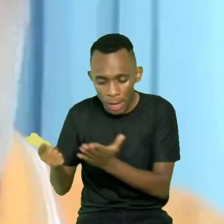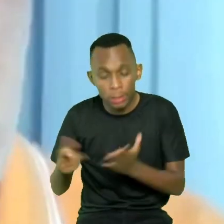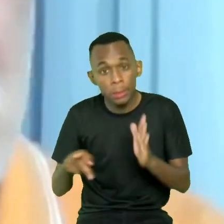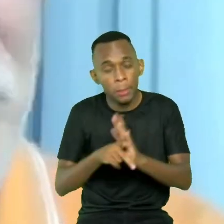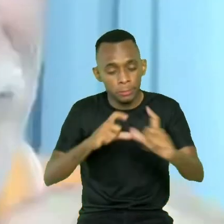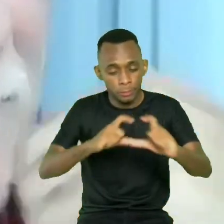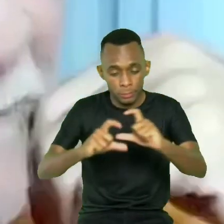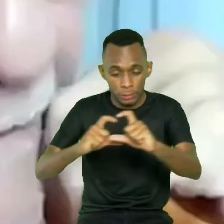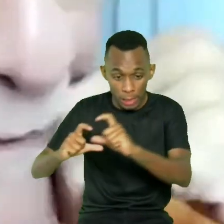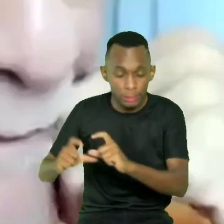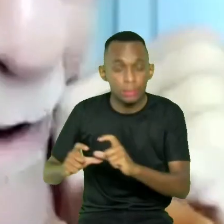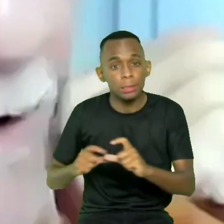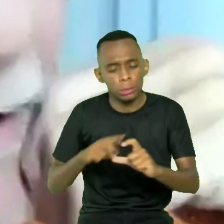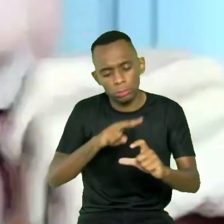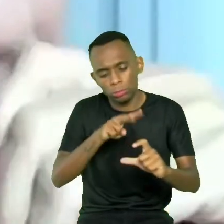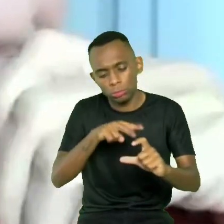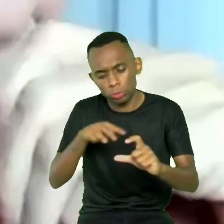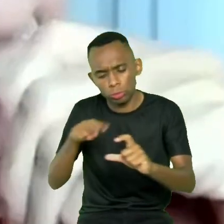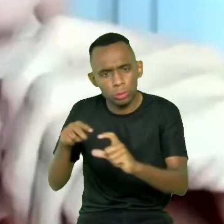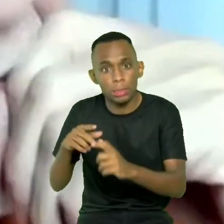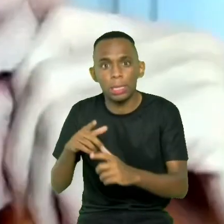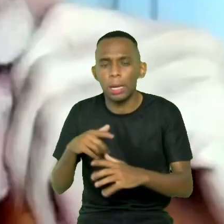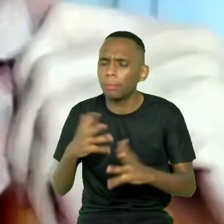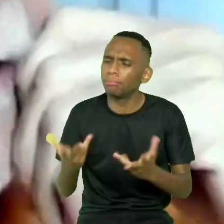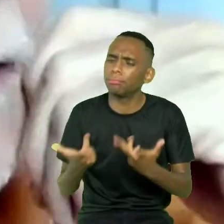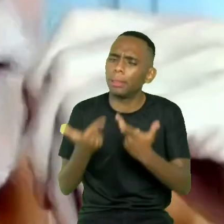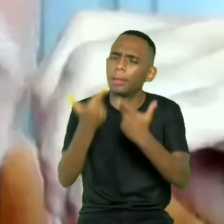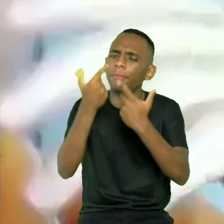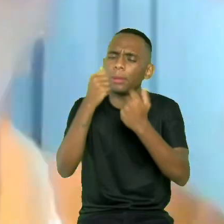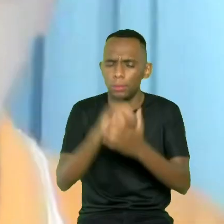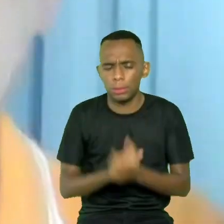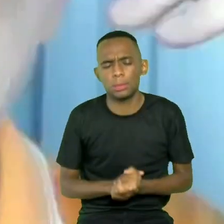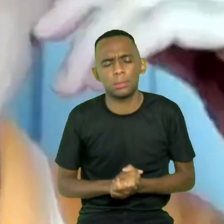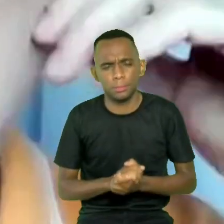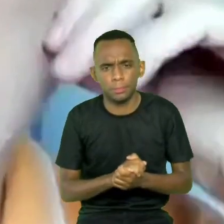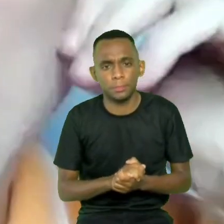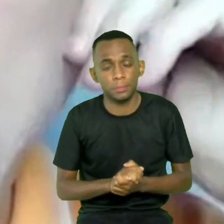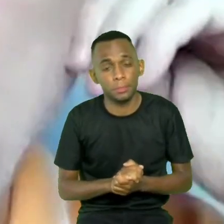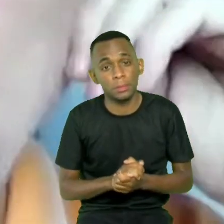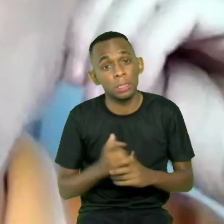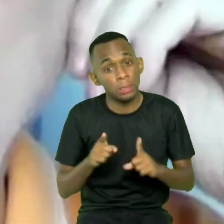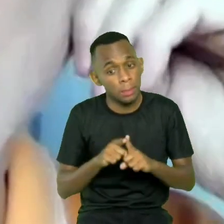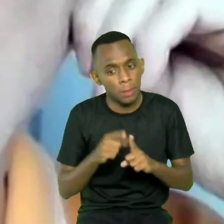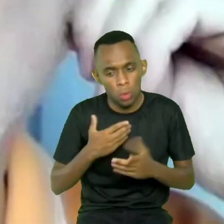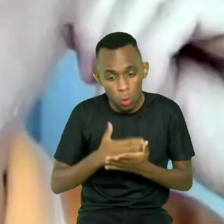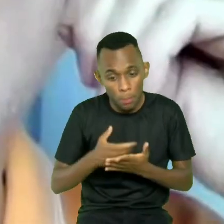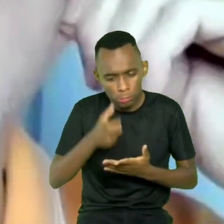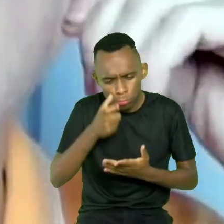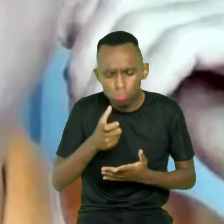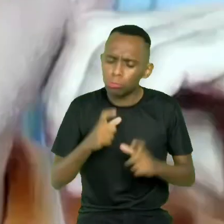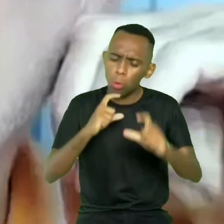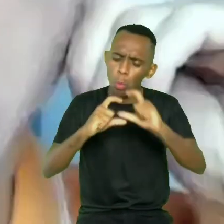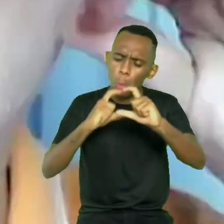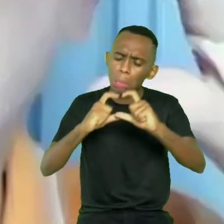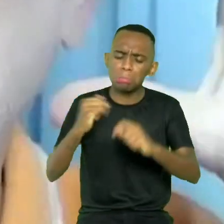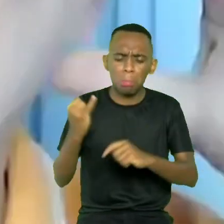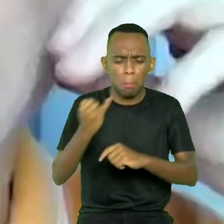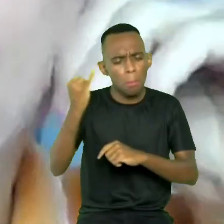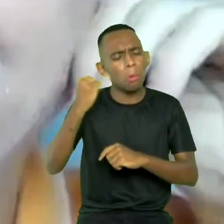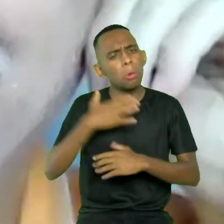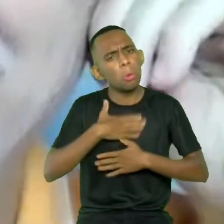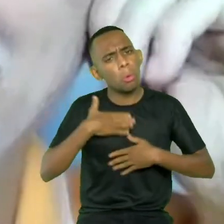que eram bem ricas, né? Também comecei a me interessar por quadrinhos nessa época, mas meu